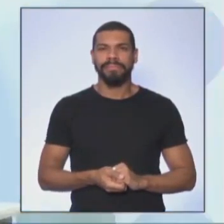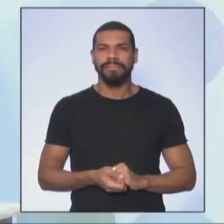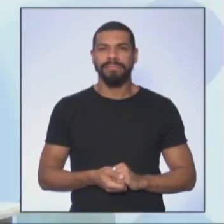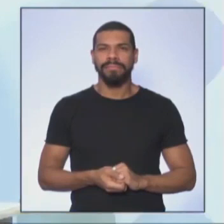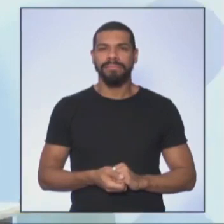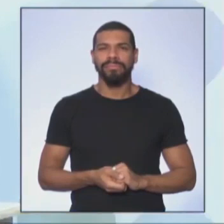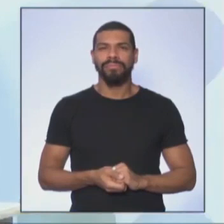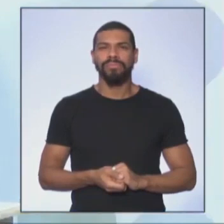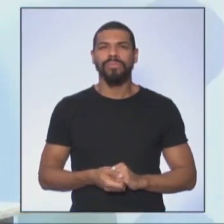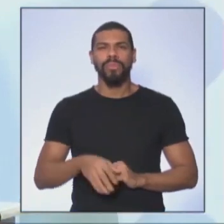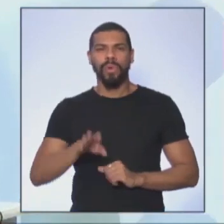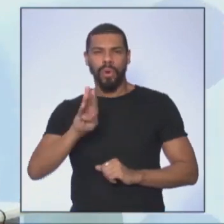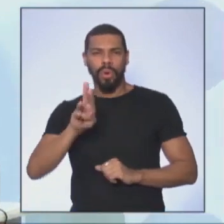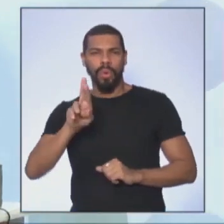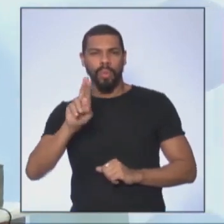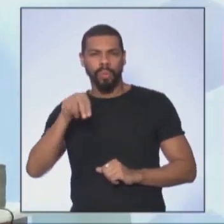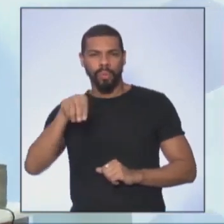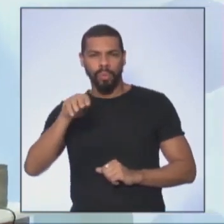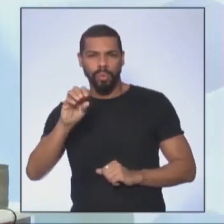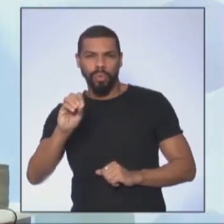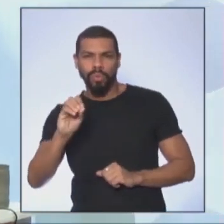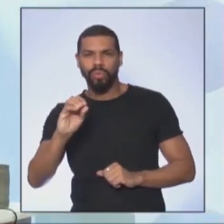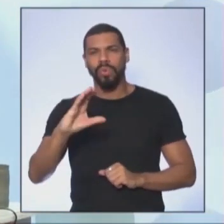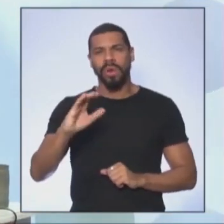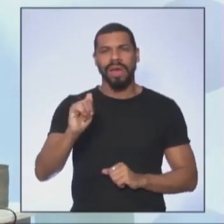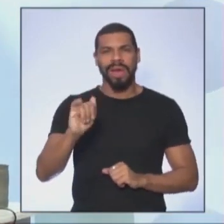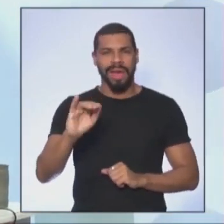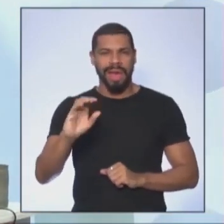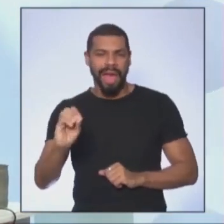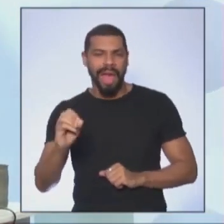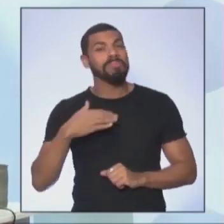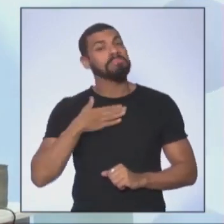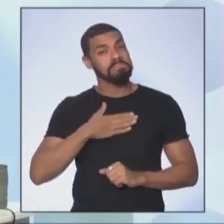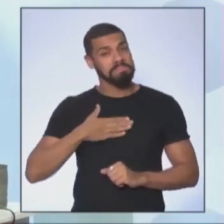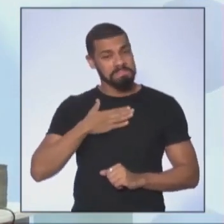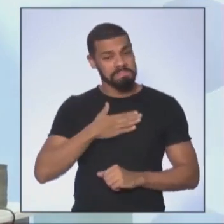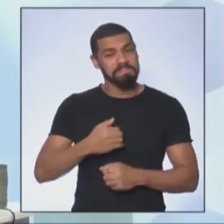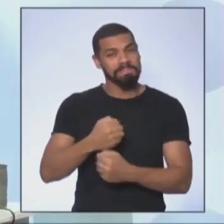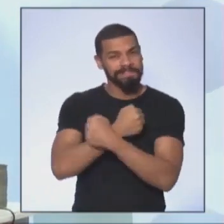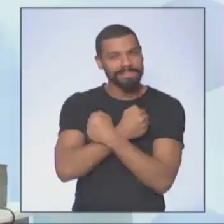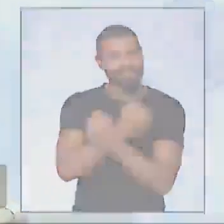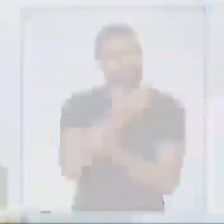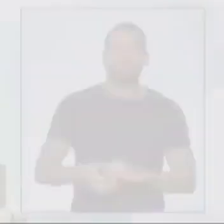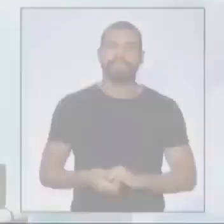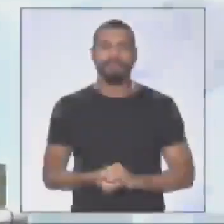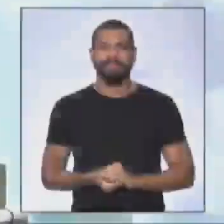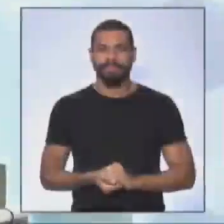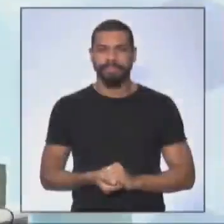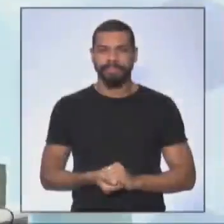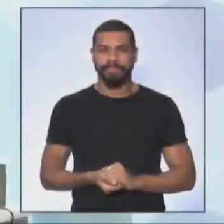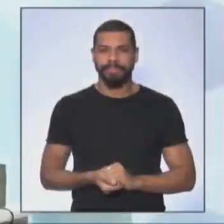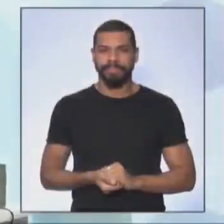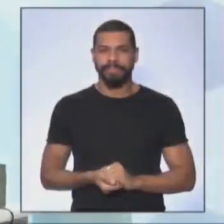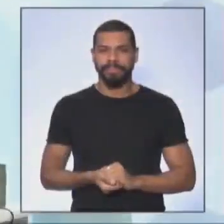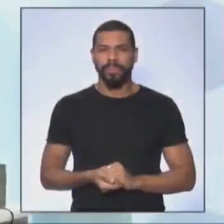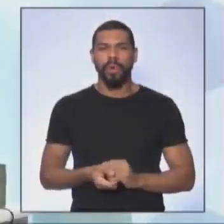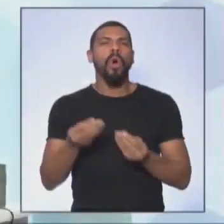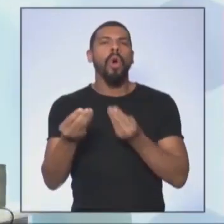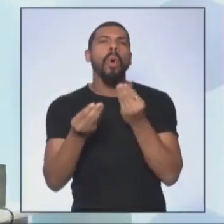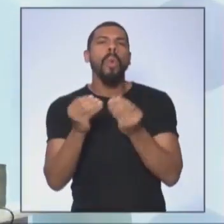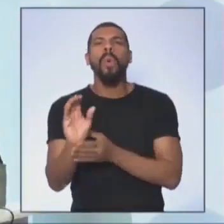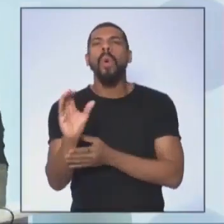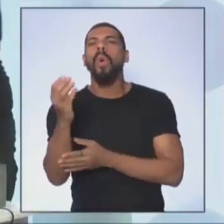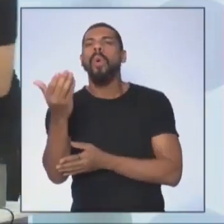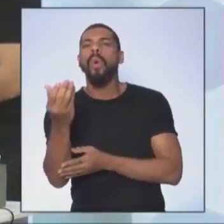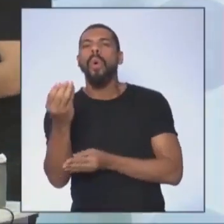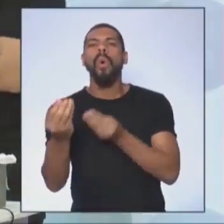Bruno, Caio, Jonas gostaram muito dos exemplos. Grande abraço. O Jorge perguntou como isso